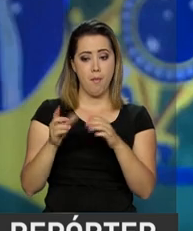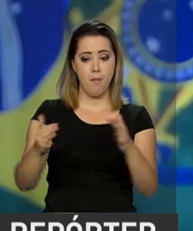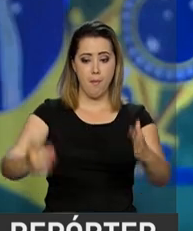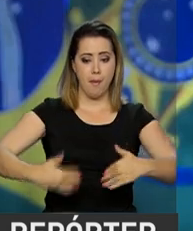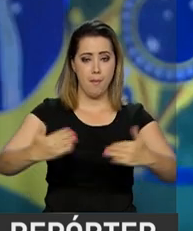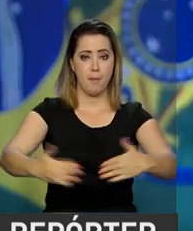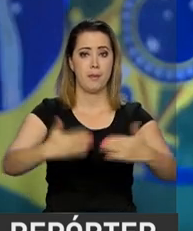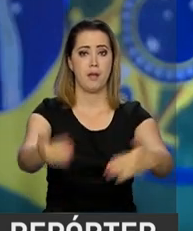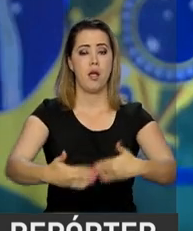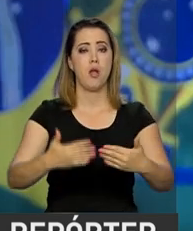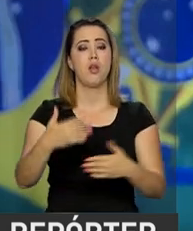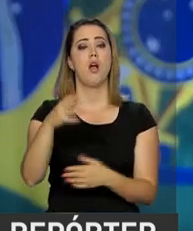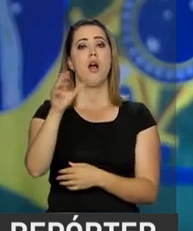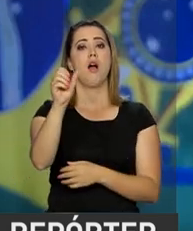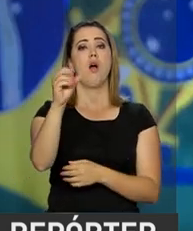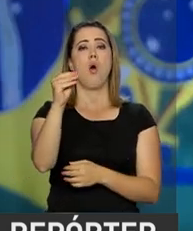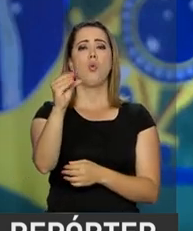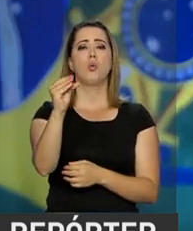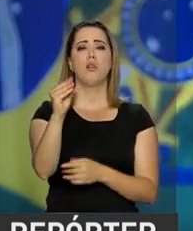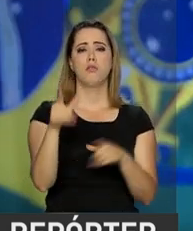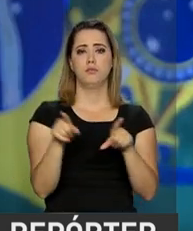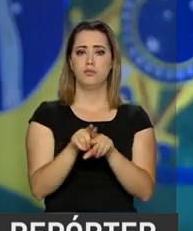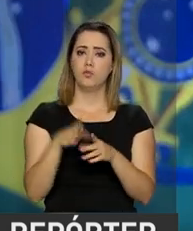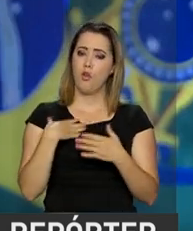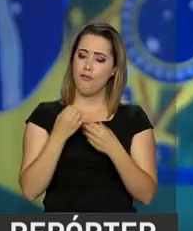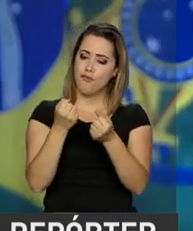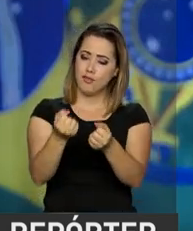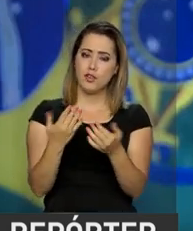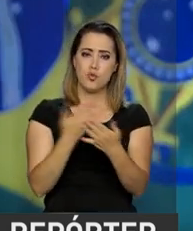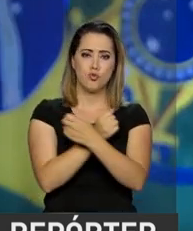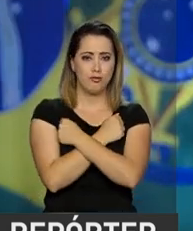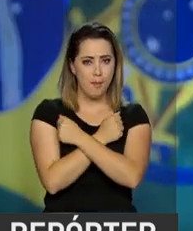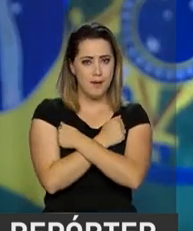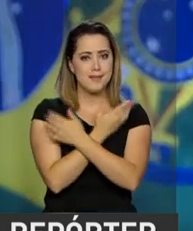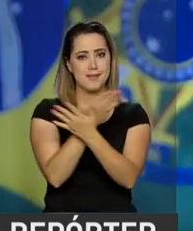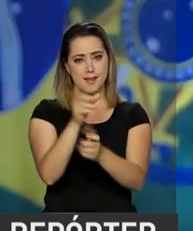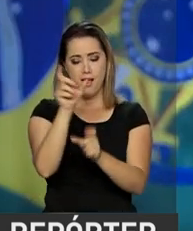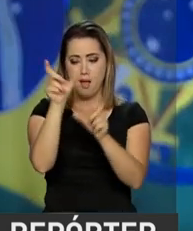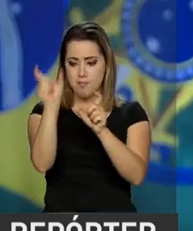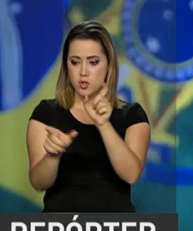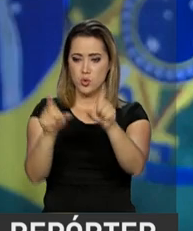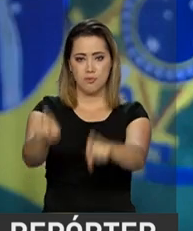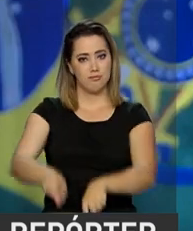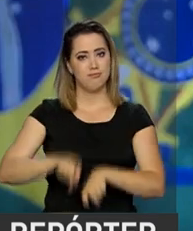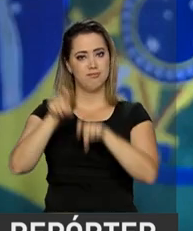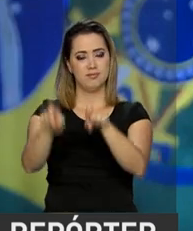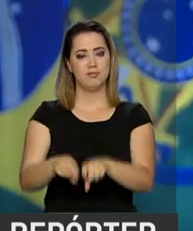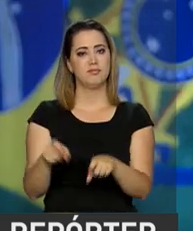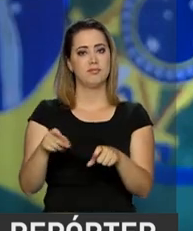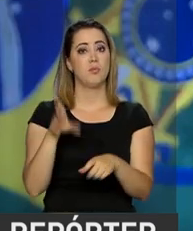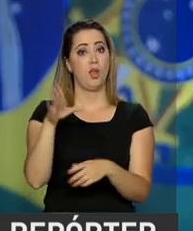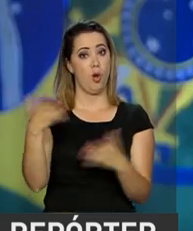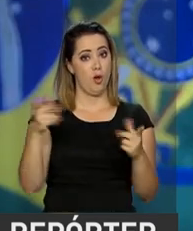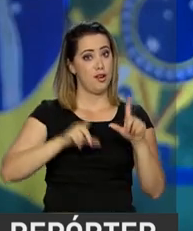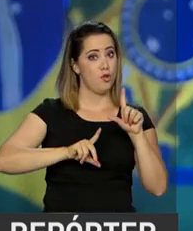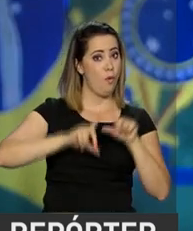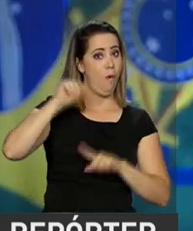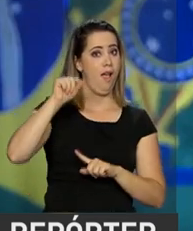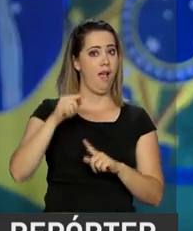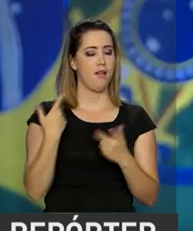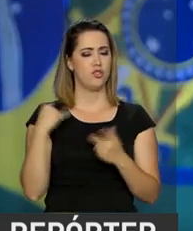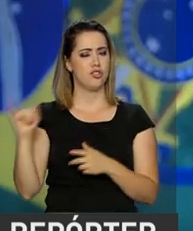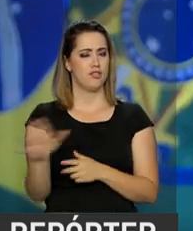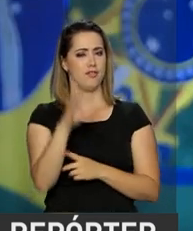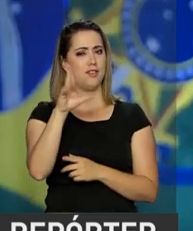perto Vim trazer o meu abraço ao Homem do Campo verdadeiro herói brasileiro com safra recorde e